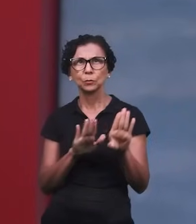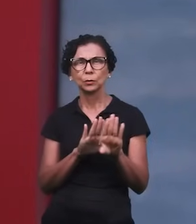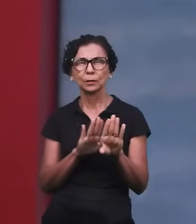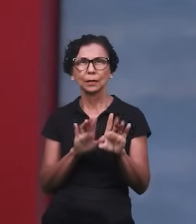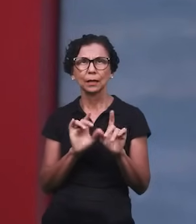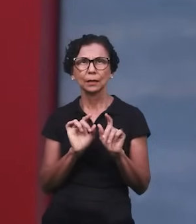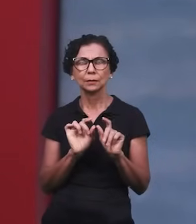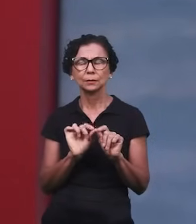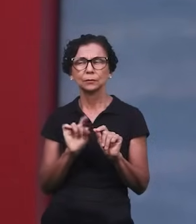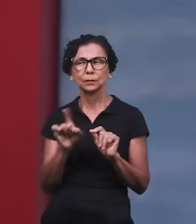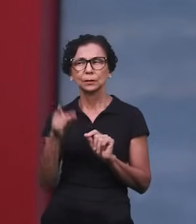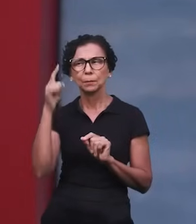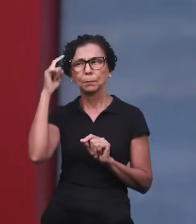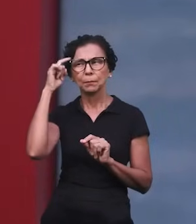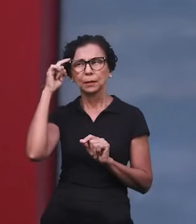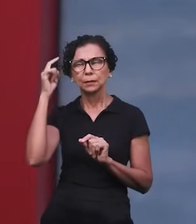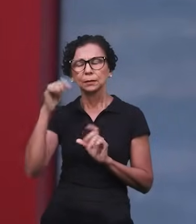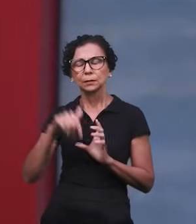ela tem a função